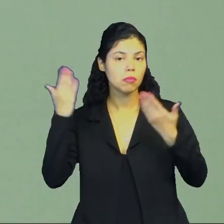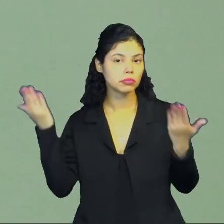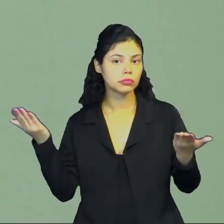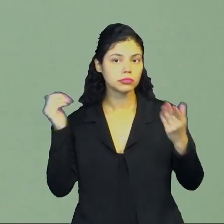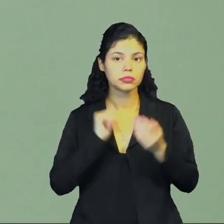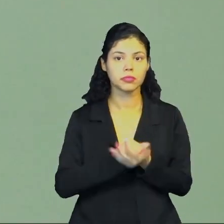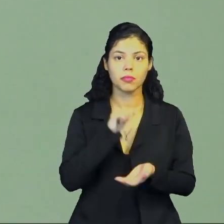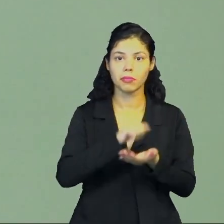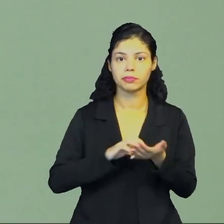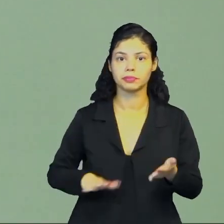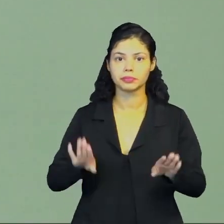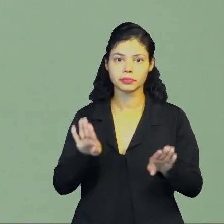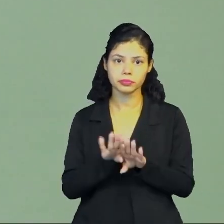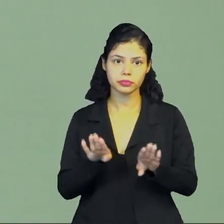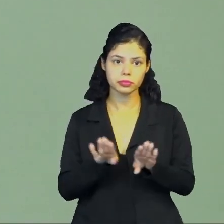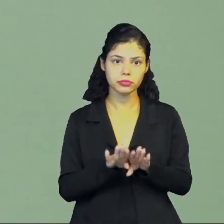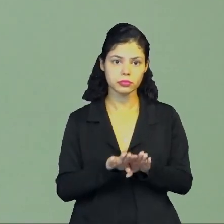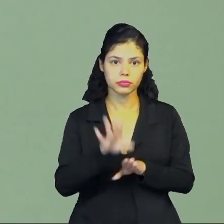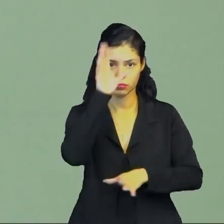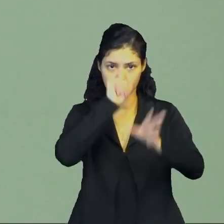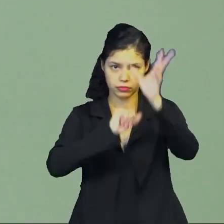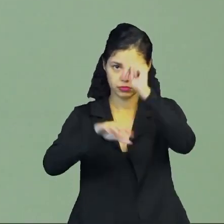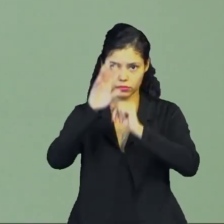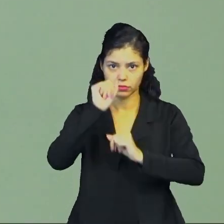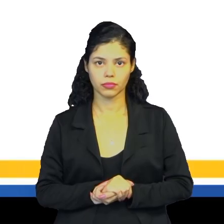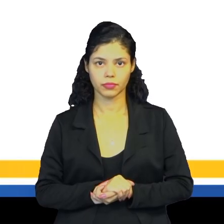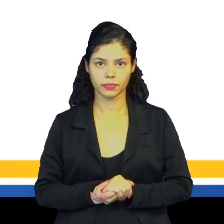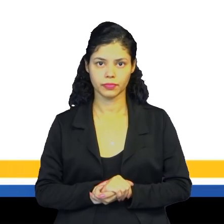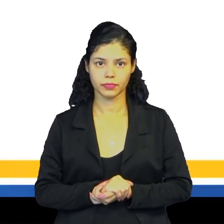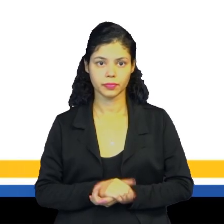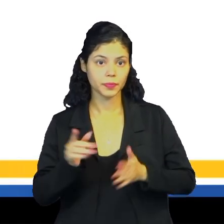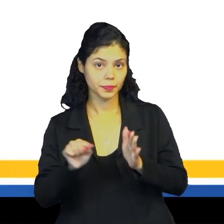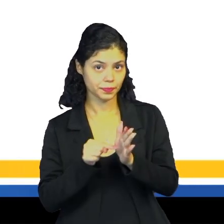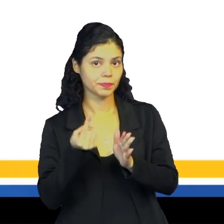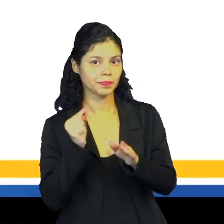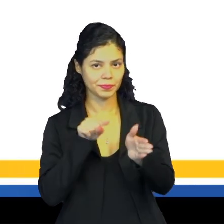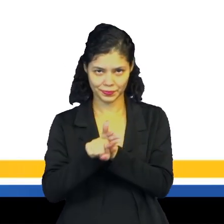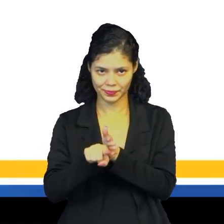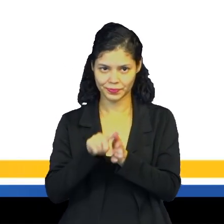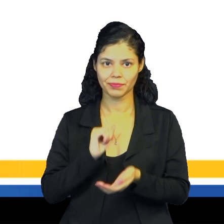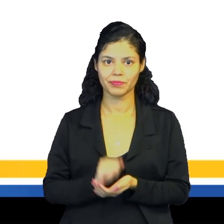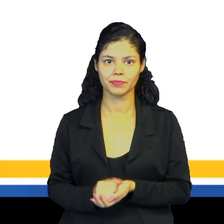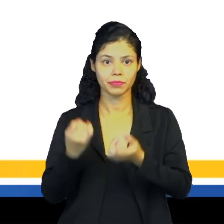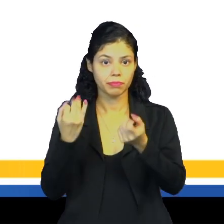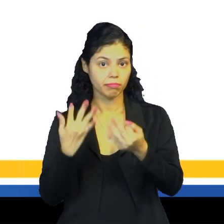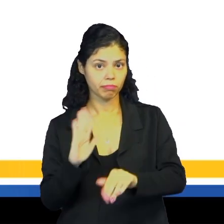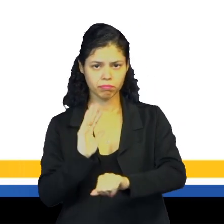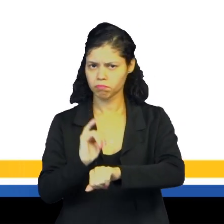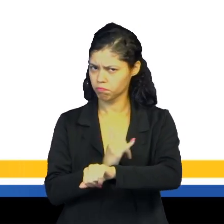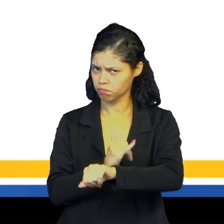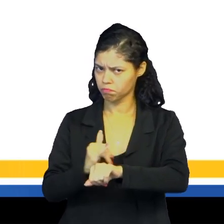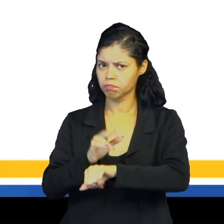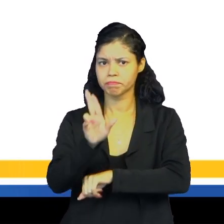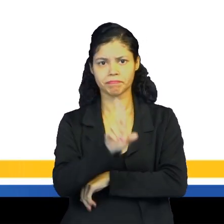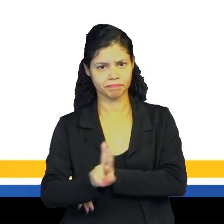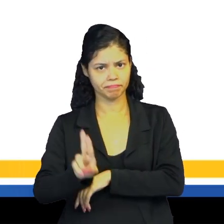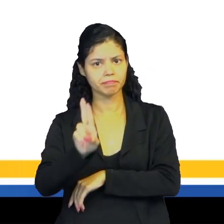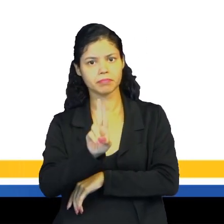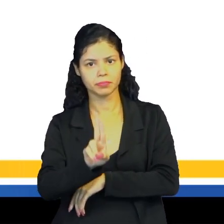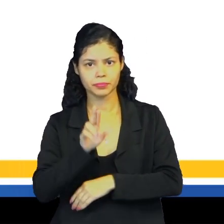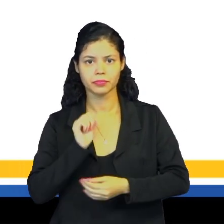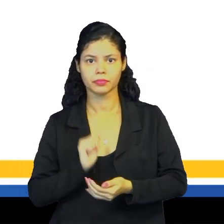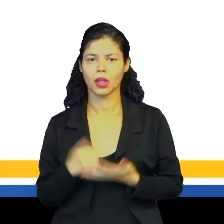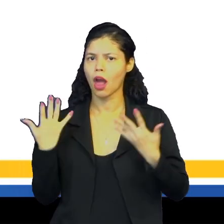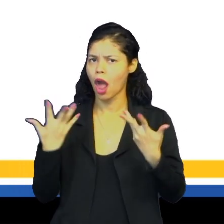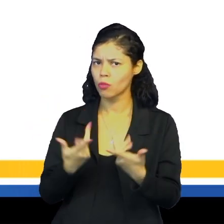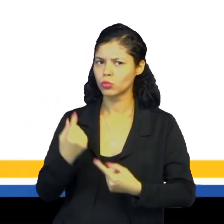Então, vamos exercitar um pouco do que nós aprendemos na aula de hoje. Vamos lá. Primeira questão. Trata-se de uma estratégia muito usada em